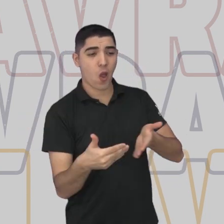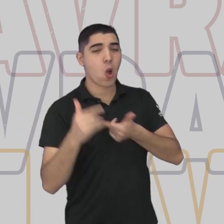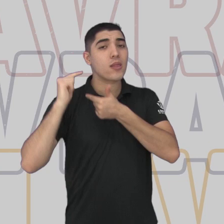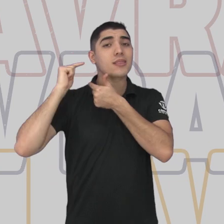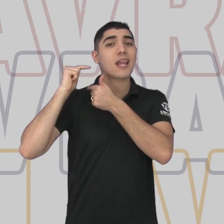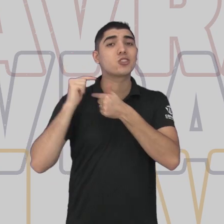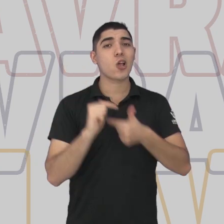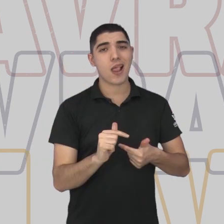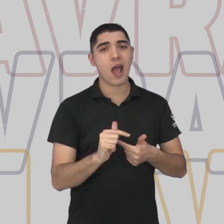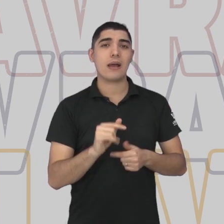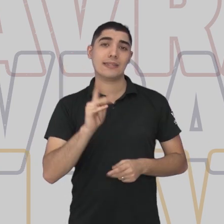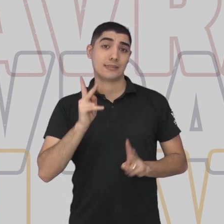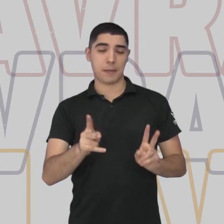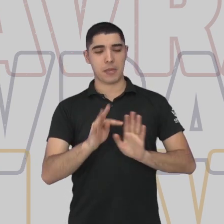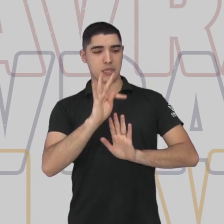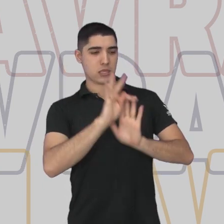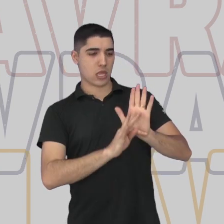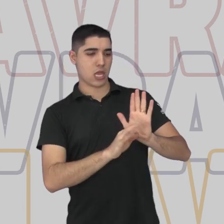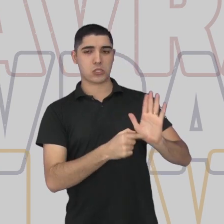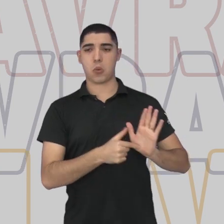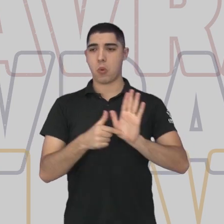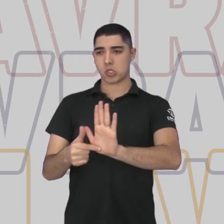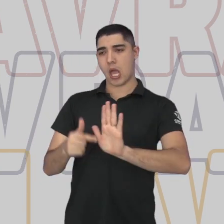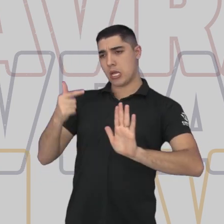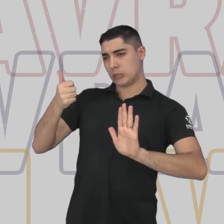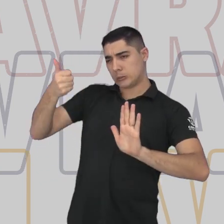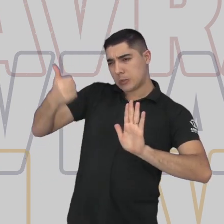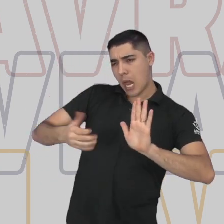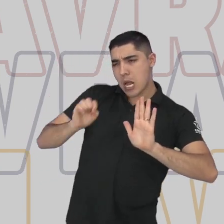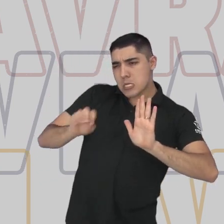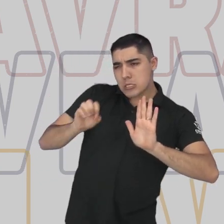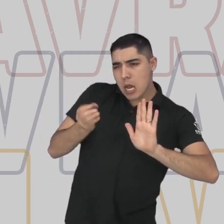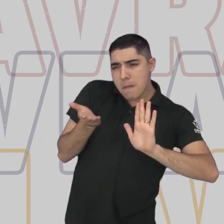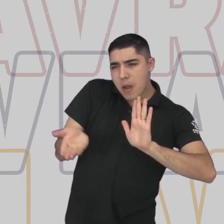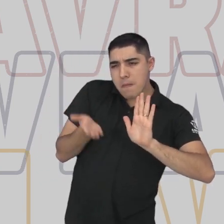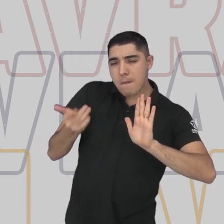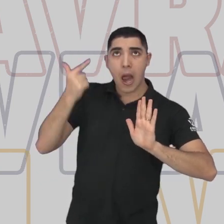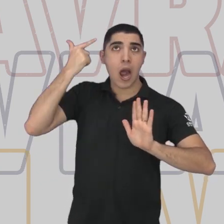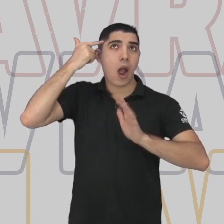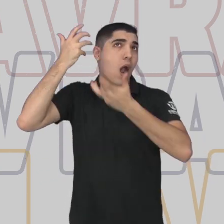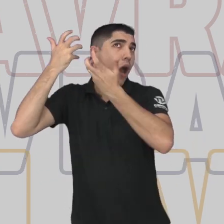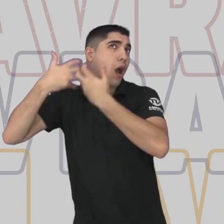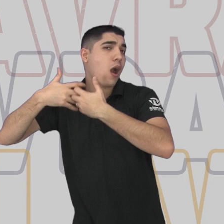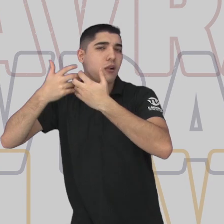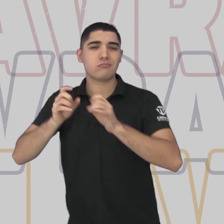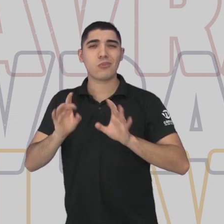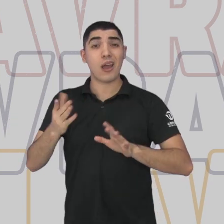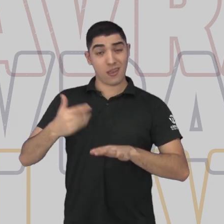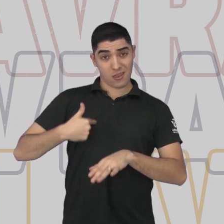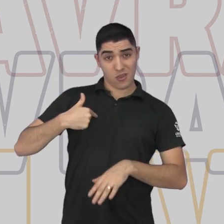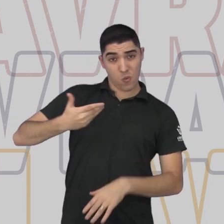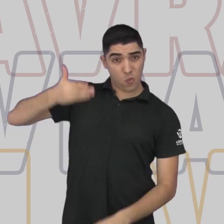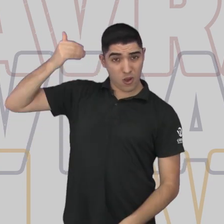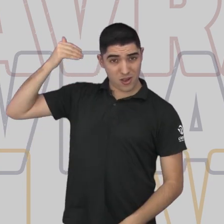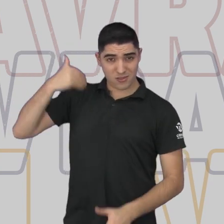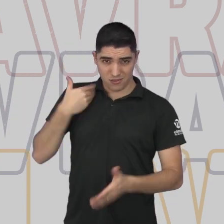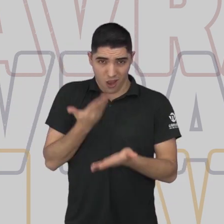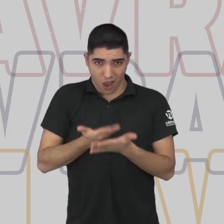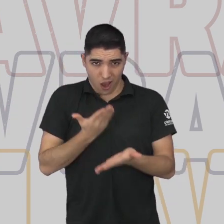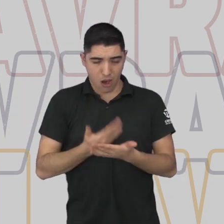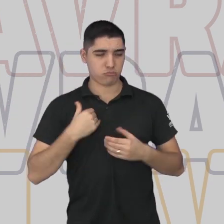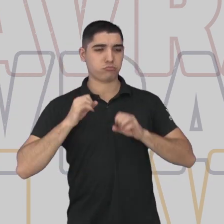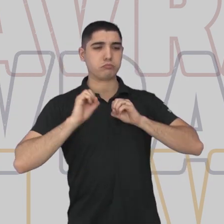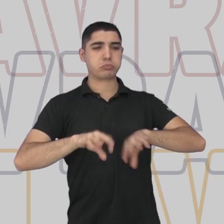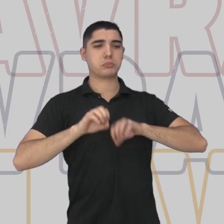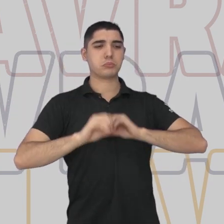tradicional, né? De passar o texto, se refletir, pensar. Então, às vezes, nas minhas aulas, nos meus